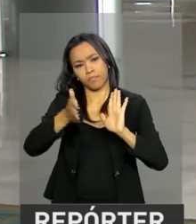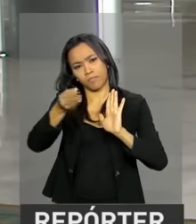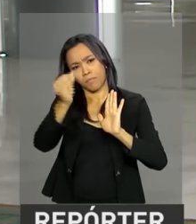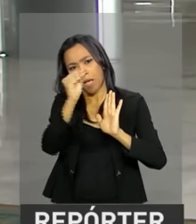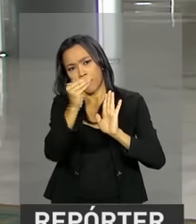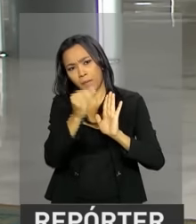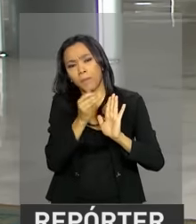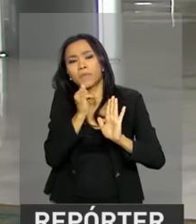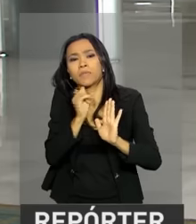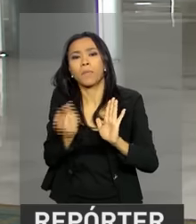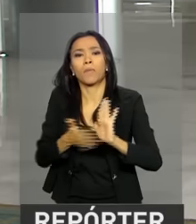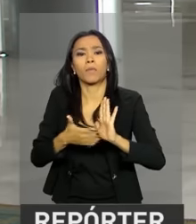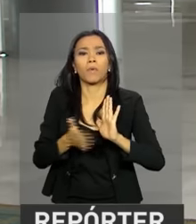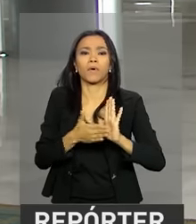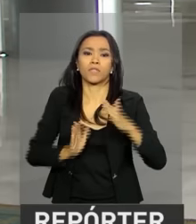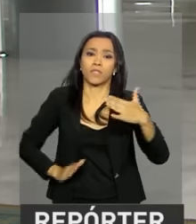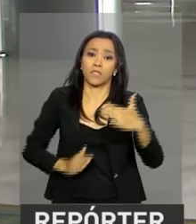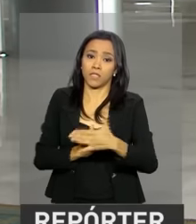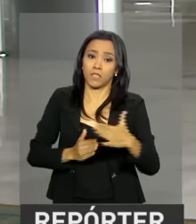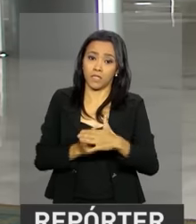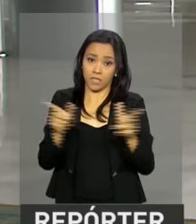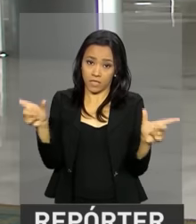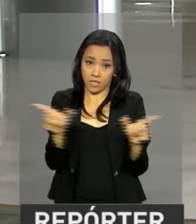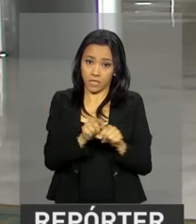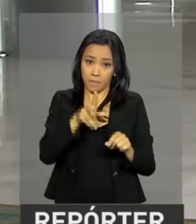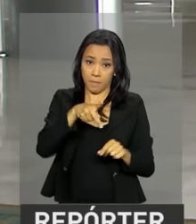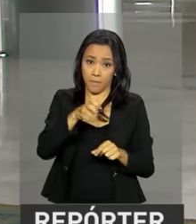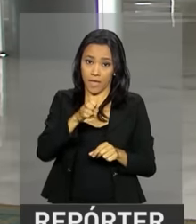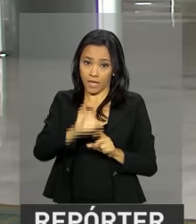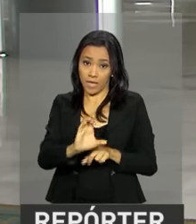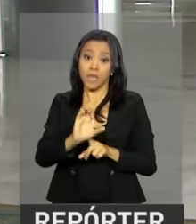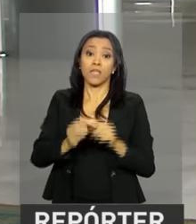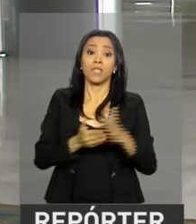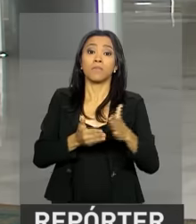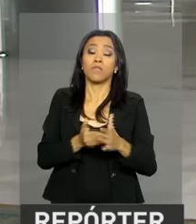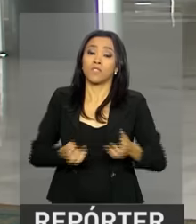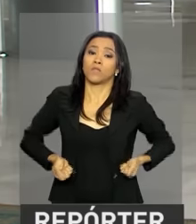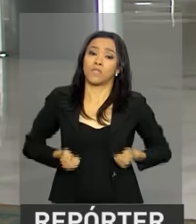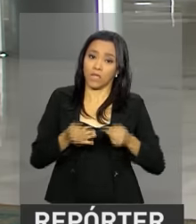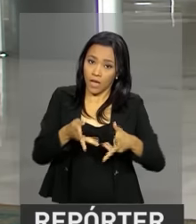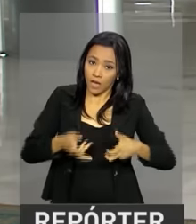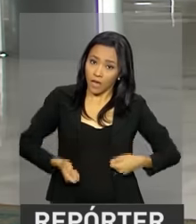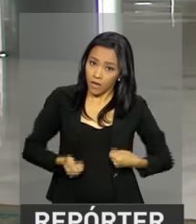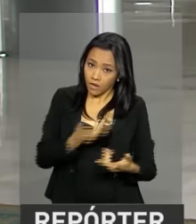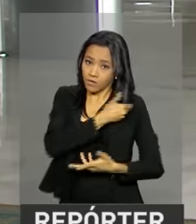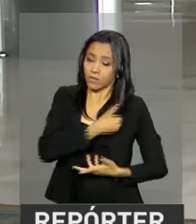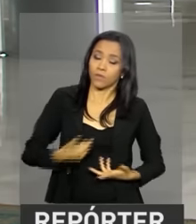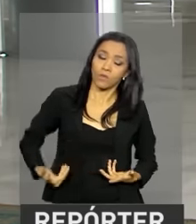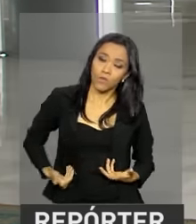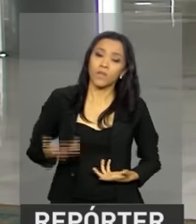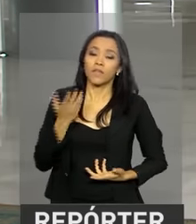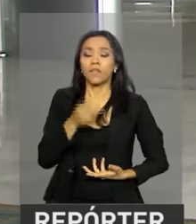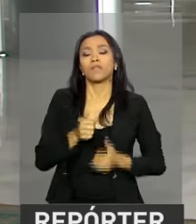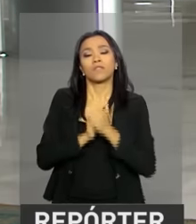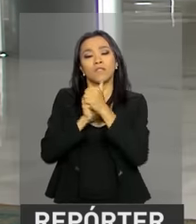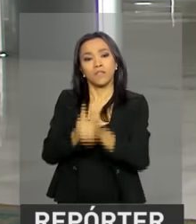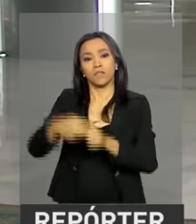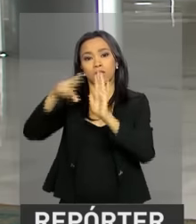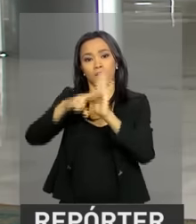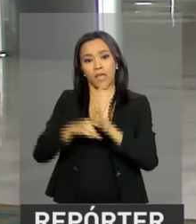de emenda à constituição a PEC que prevê estabelece um teto para o crescimento dos gastos públicos com base na